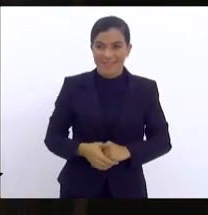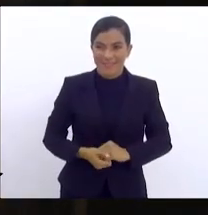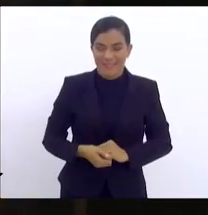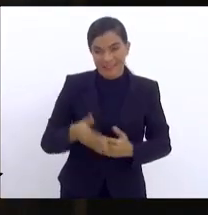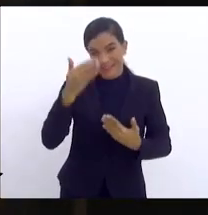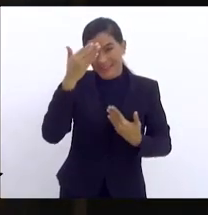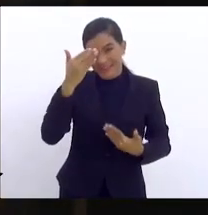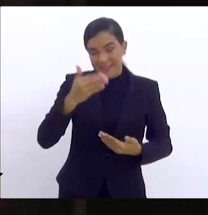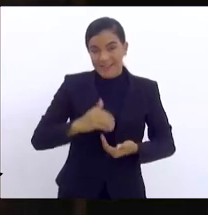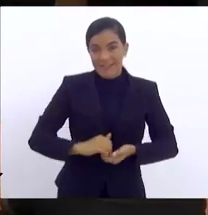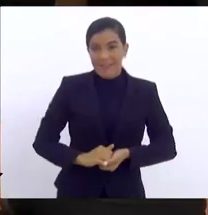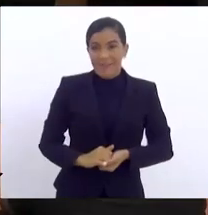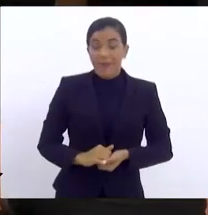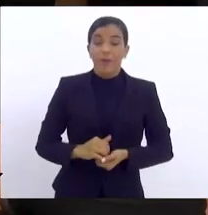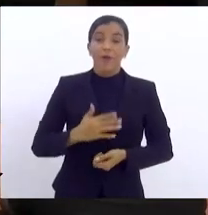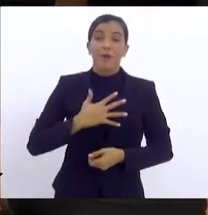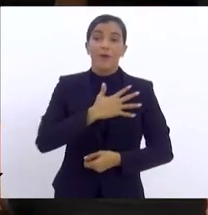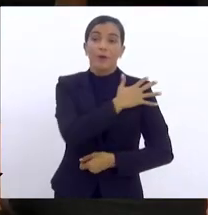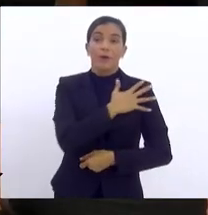muito obrigado